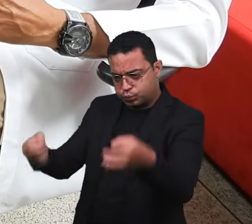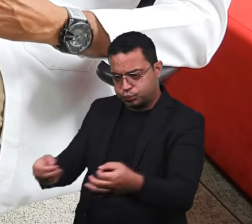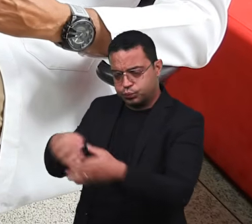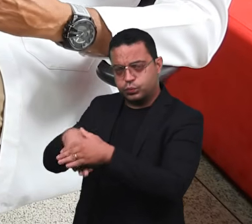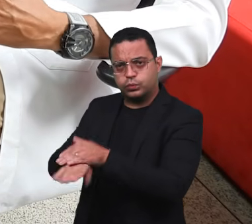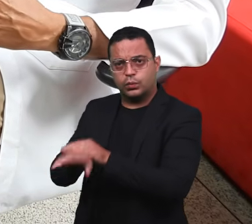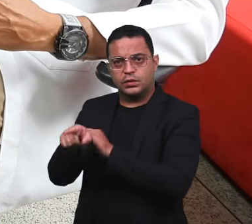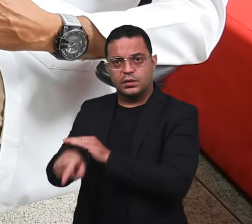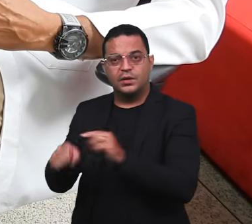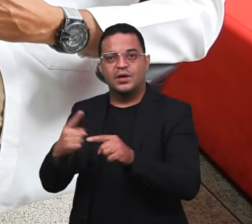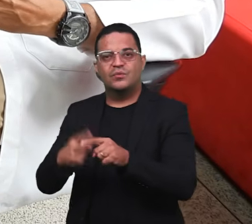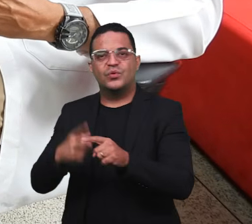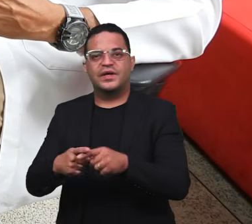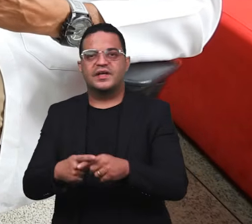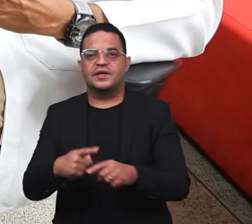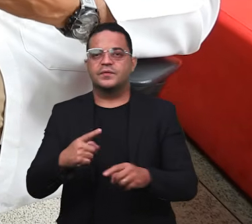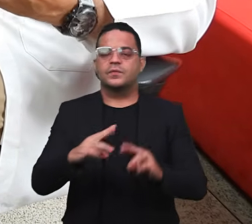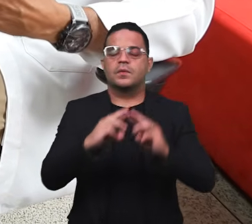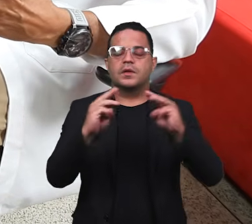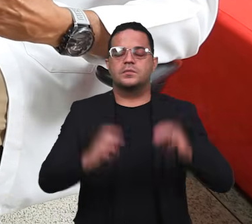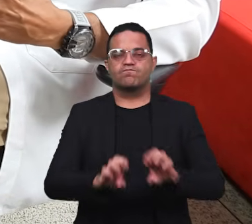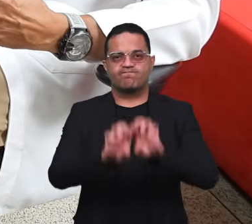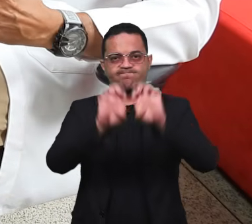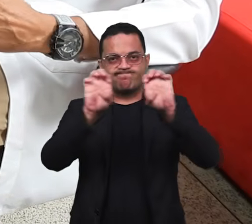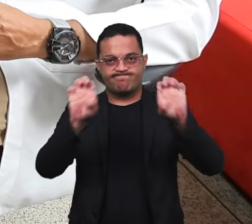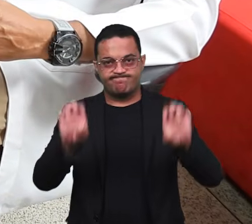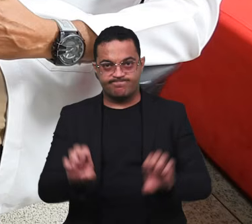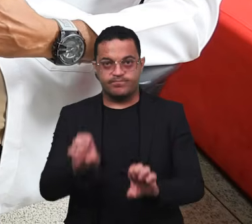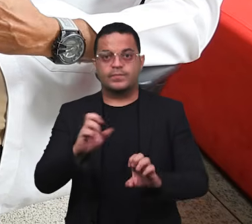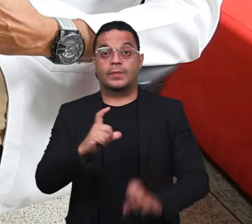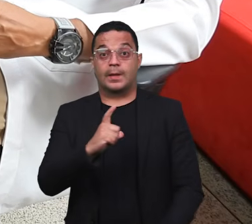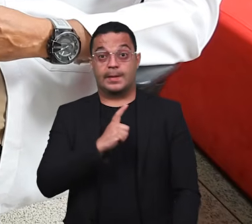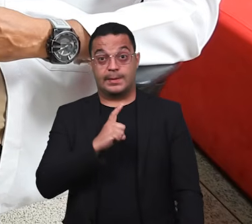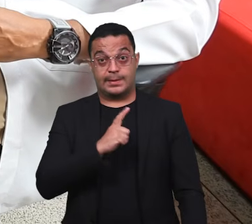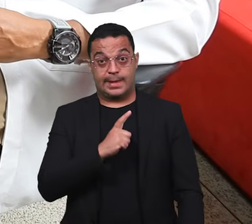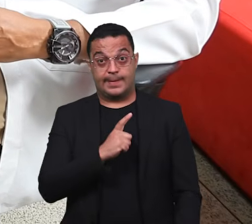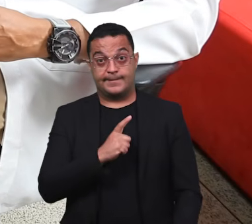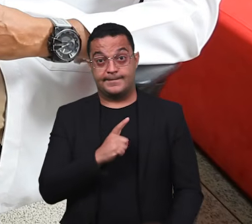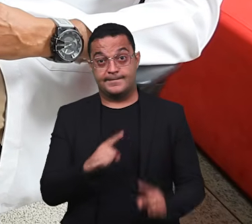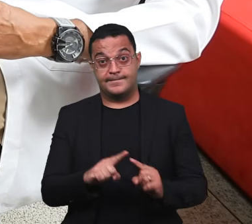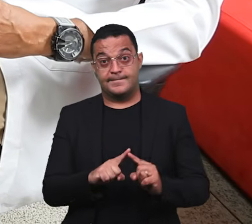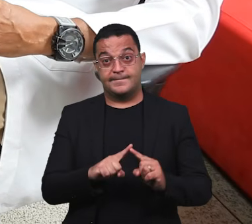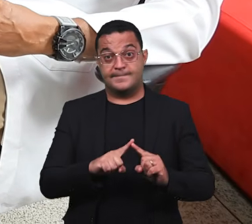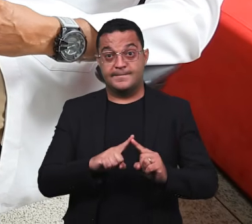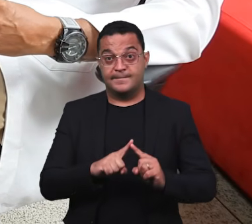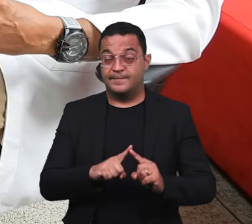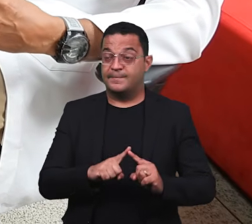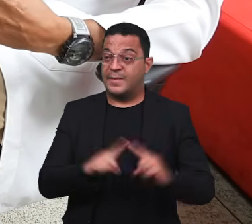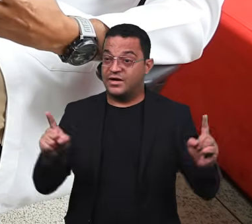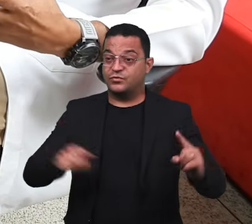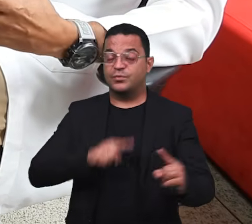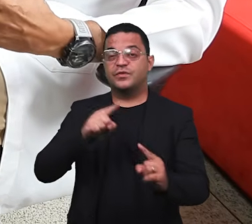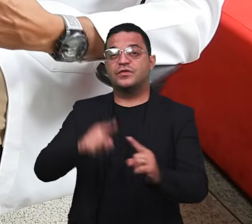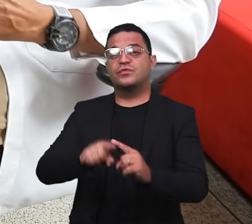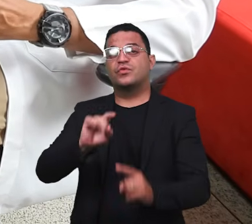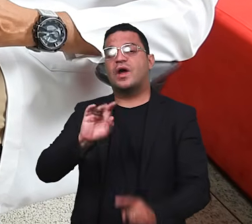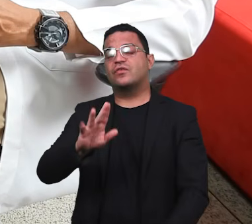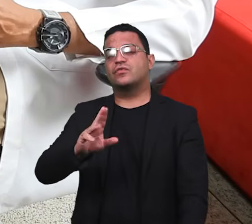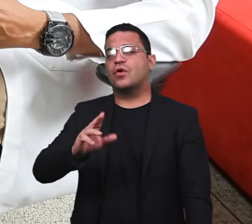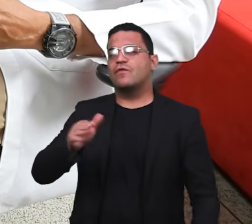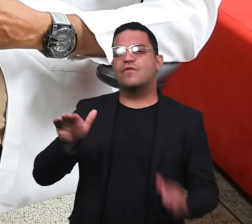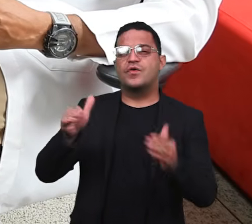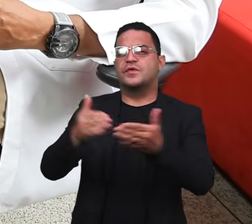temos hoje aqui uma estrutura no Manaim capaz de atender os nossos irmãos aqui na unidade médica, mas para casos de mais de